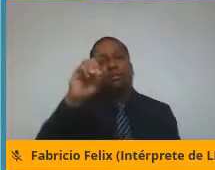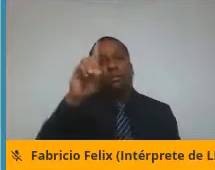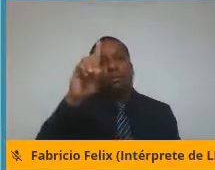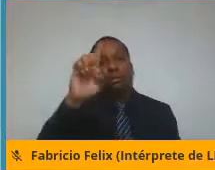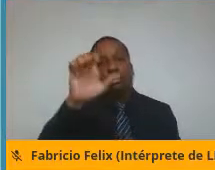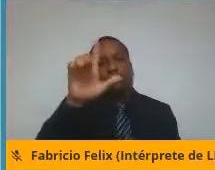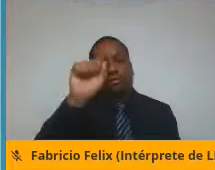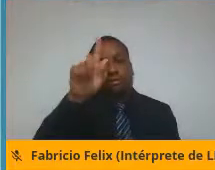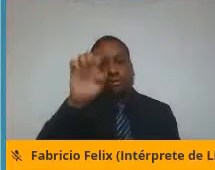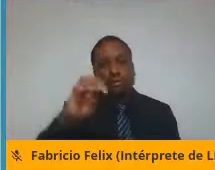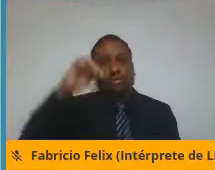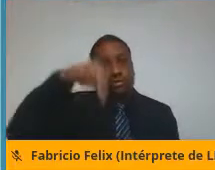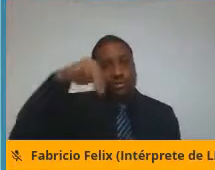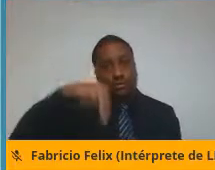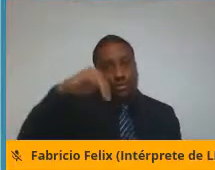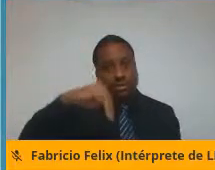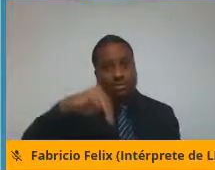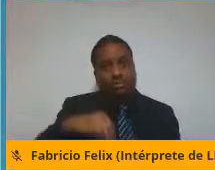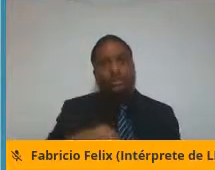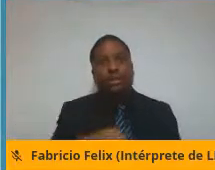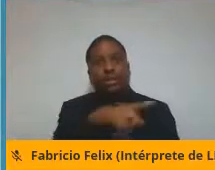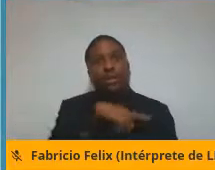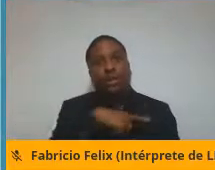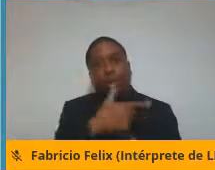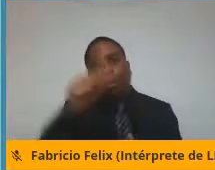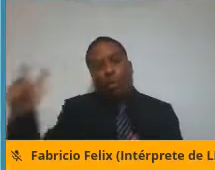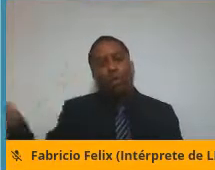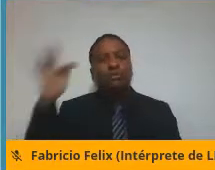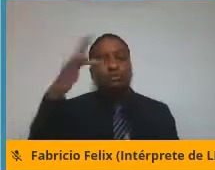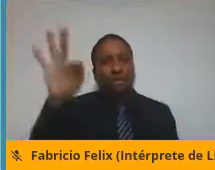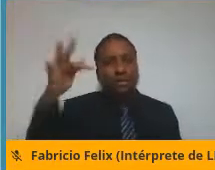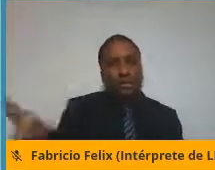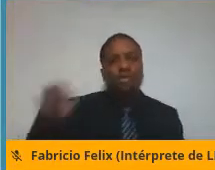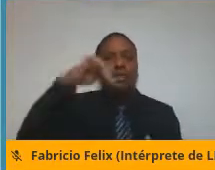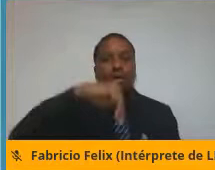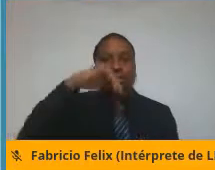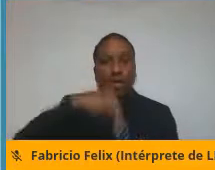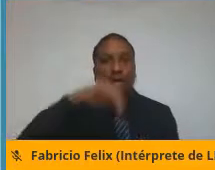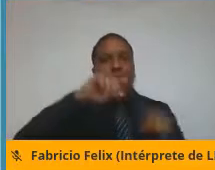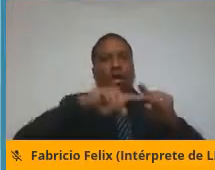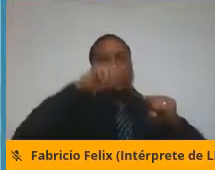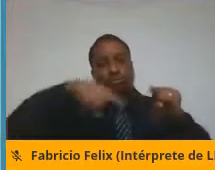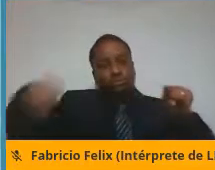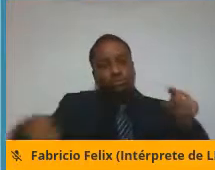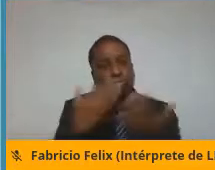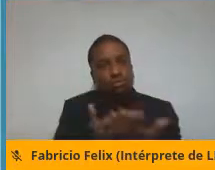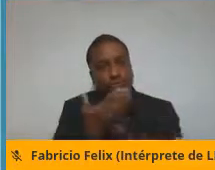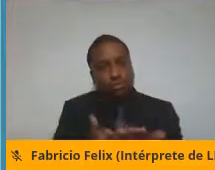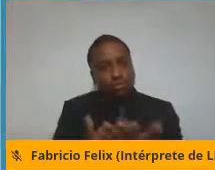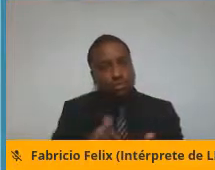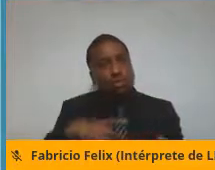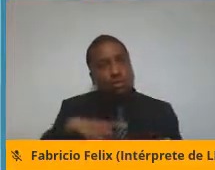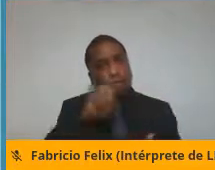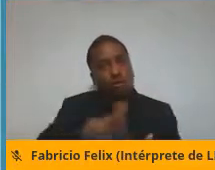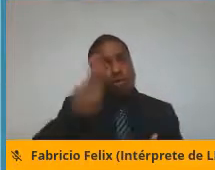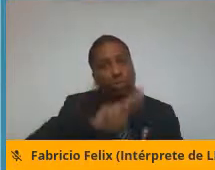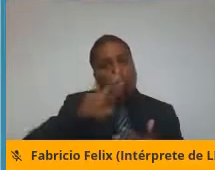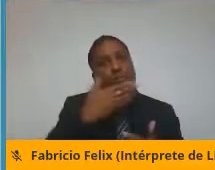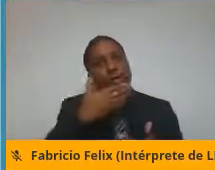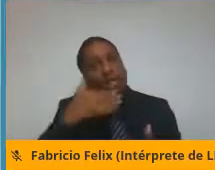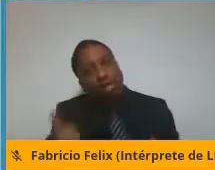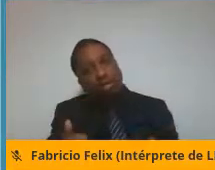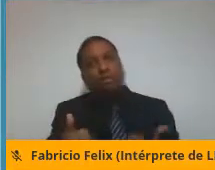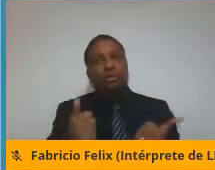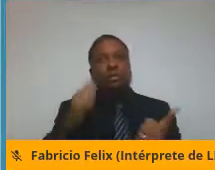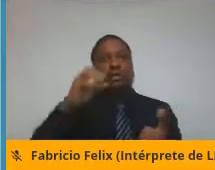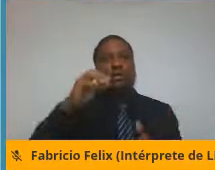matemática da epidemia. Então, lá tem outros físicos, tem matemáticos, estatísticos, que tentam utilizar os melhores modelos que a gente